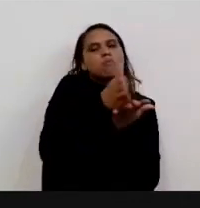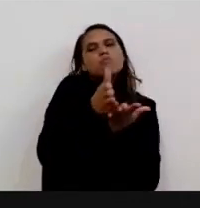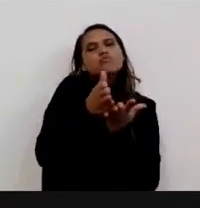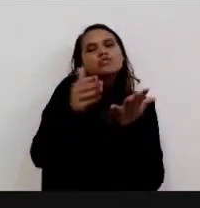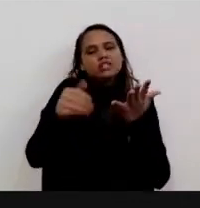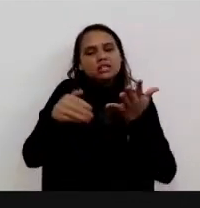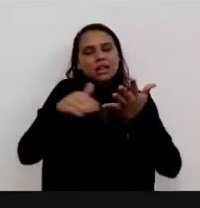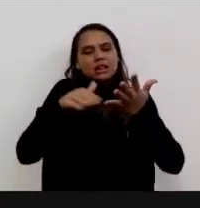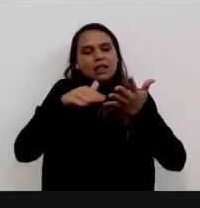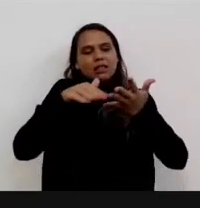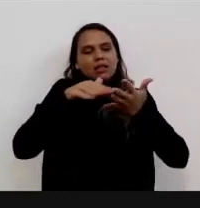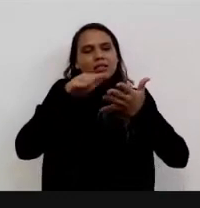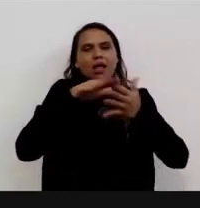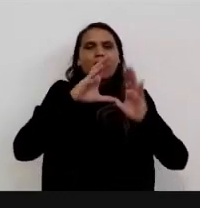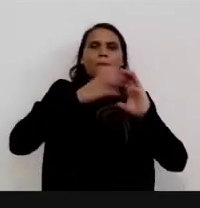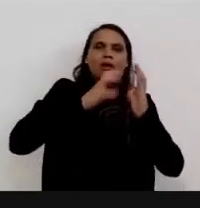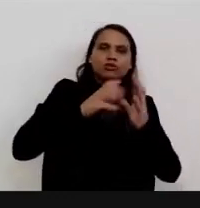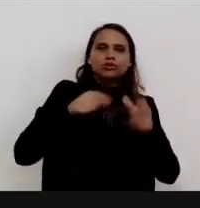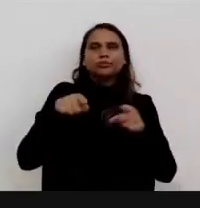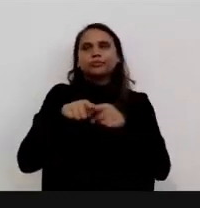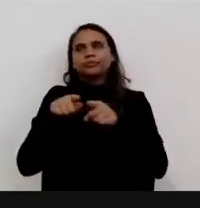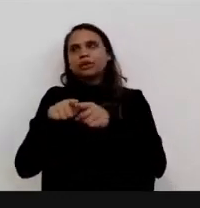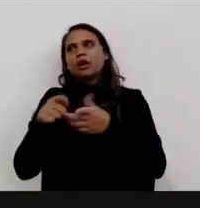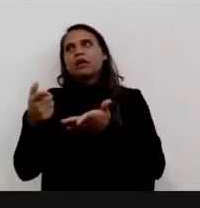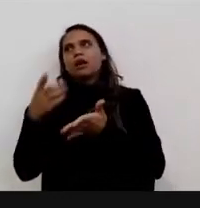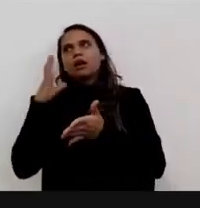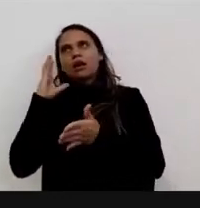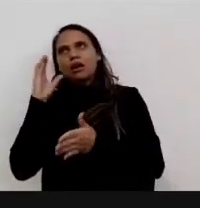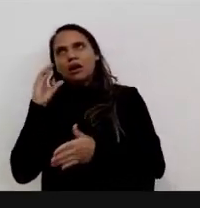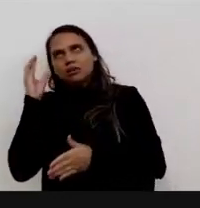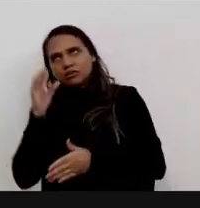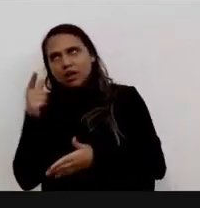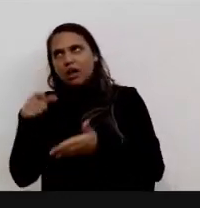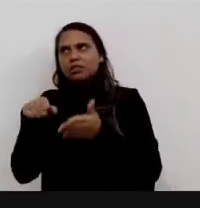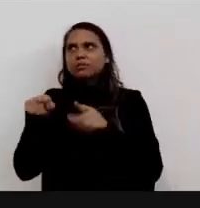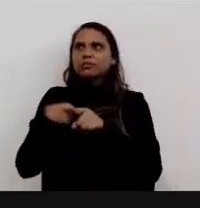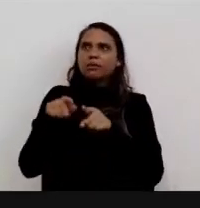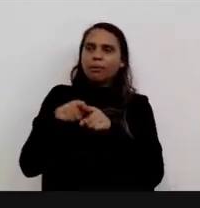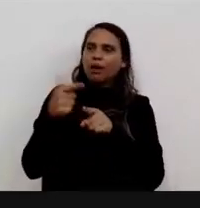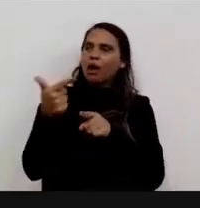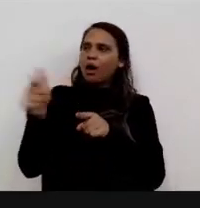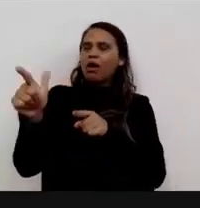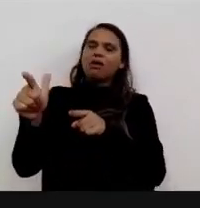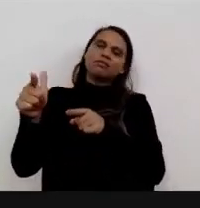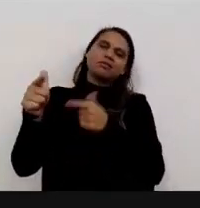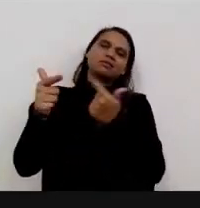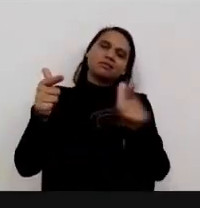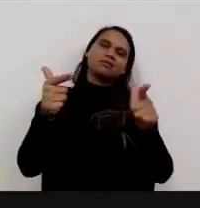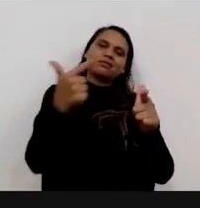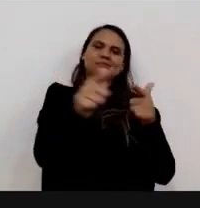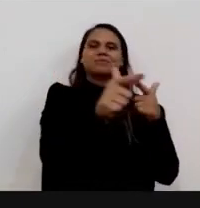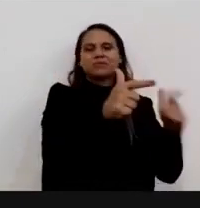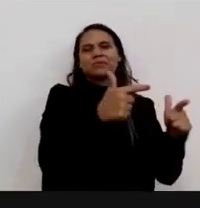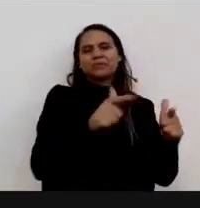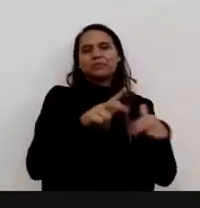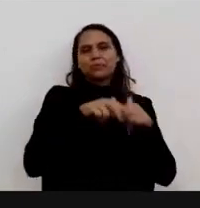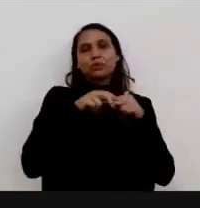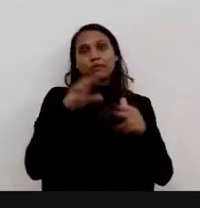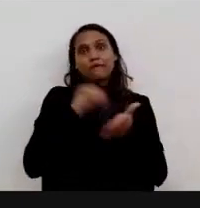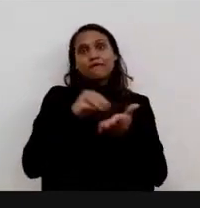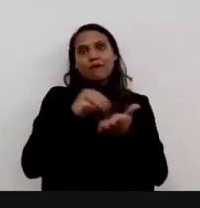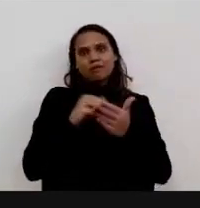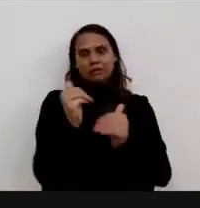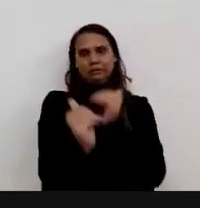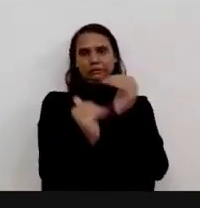do candidato, o nível do partido, o nível da UF, então isso é interessante trabalhar com modelos multinível também, que a gente não teve tempo ainda de desenvolver ainda. Então,